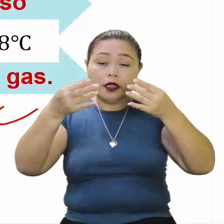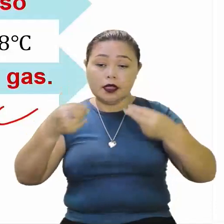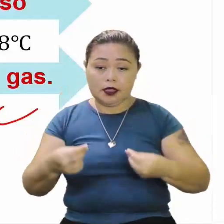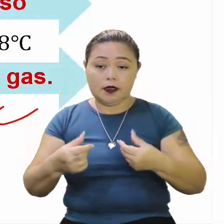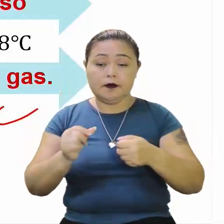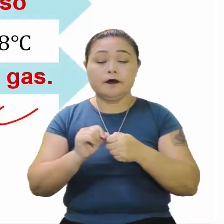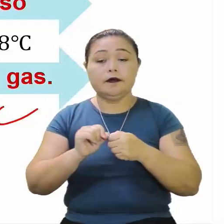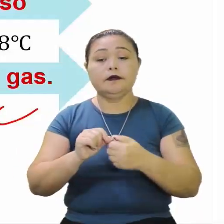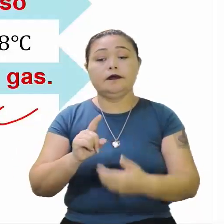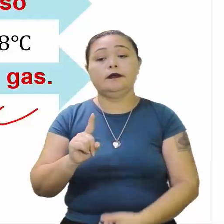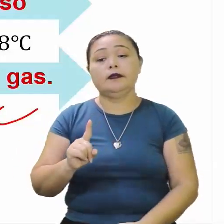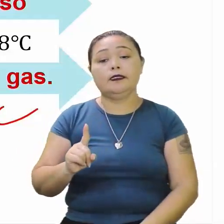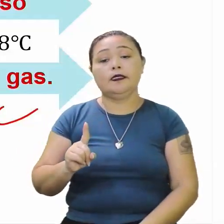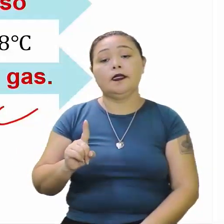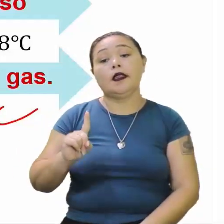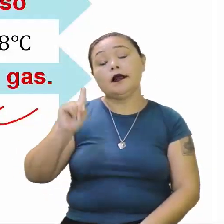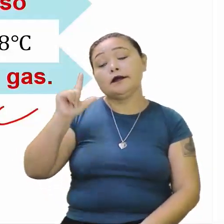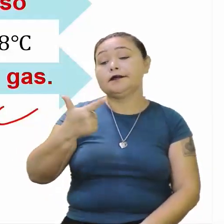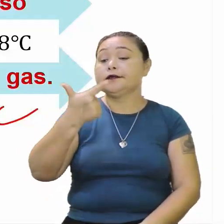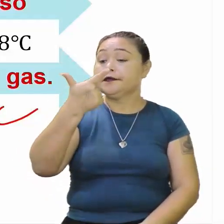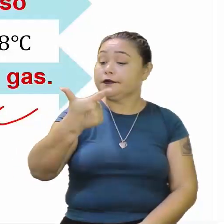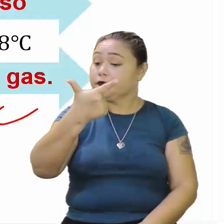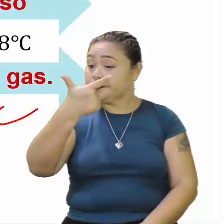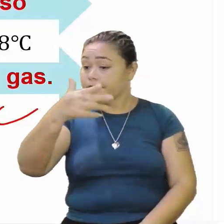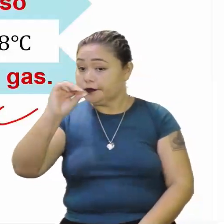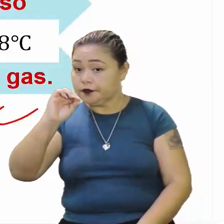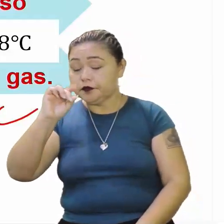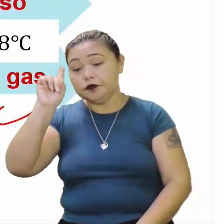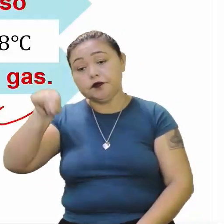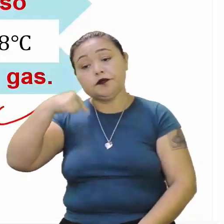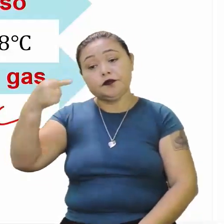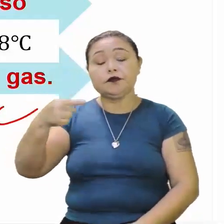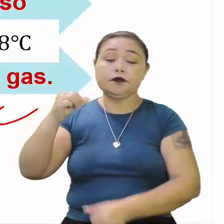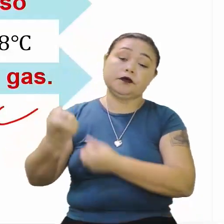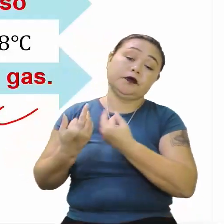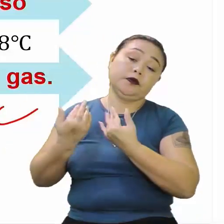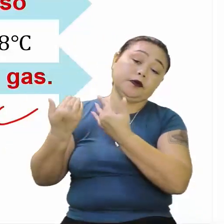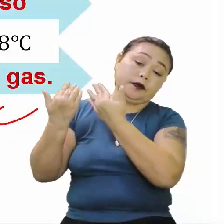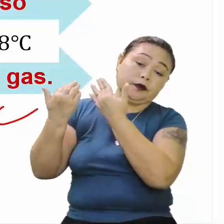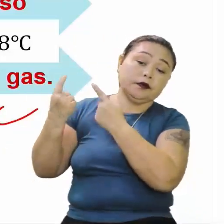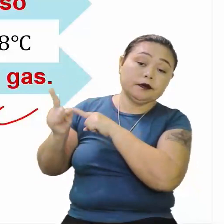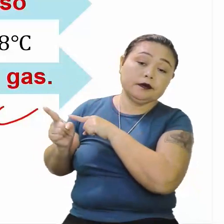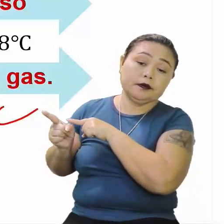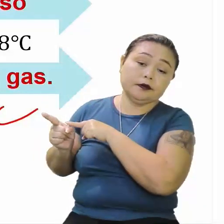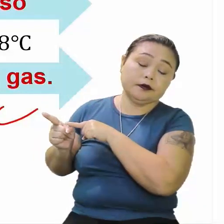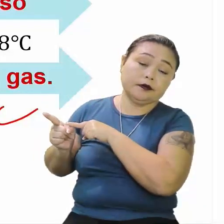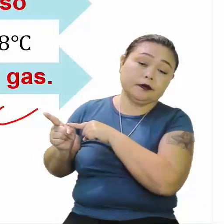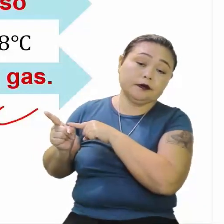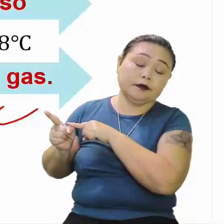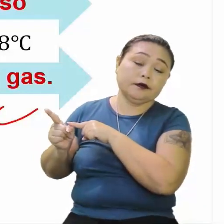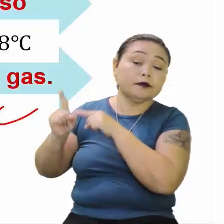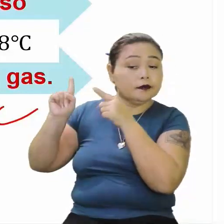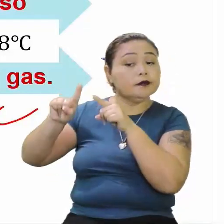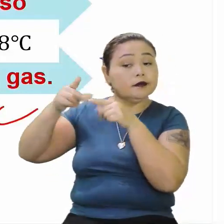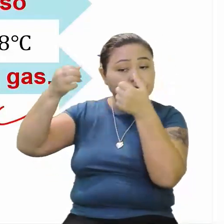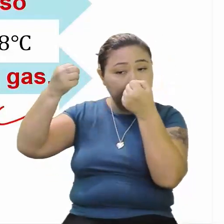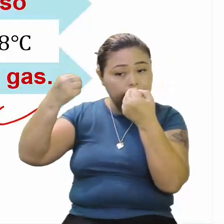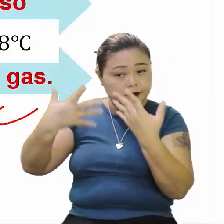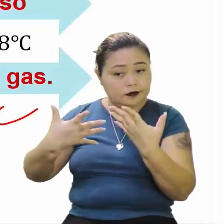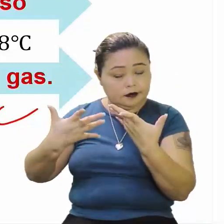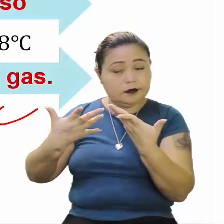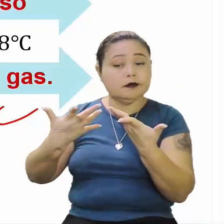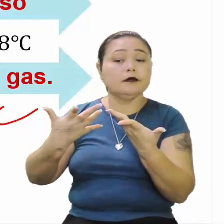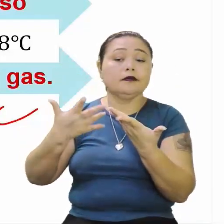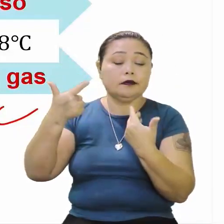ele tivesse a 220 graus, com certeza estaria na fase gasosa, tá bom? Só ratificando, 100 graus,